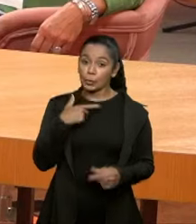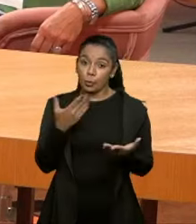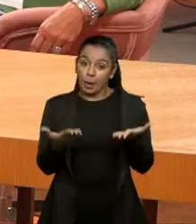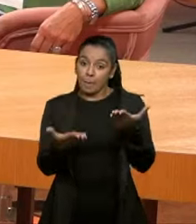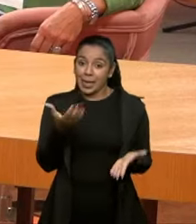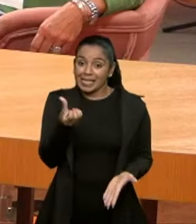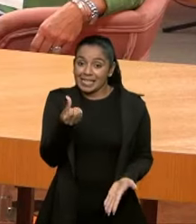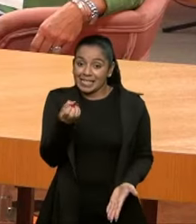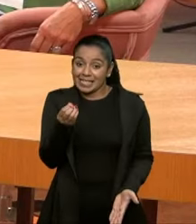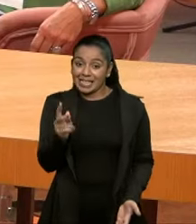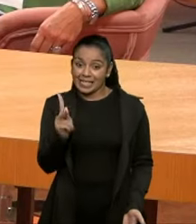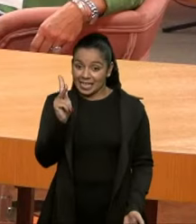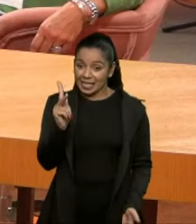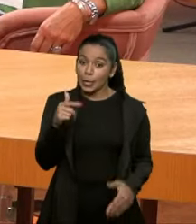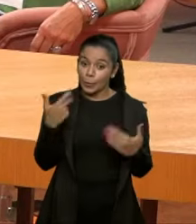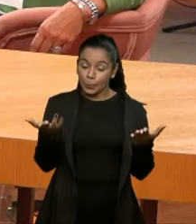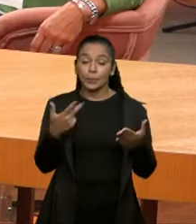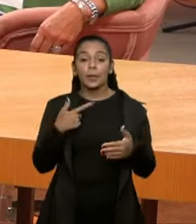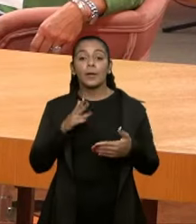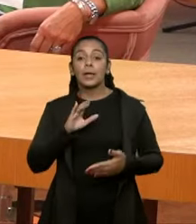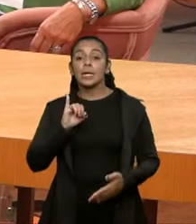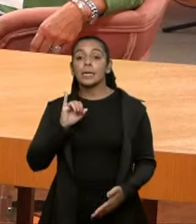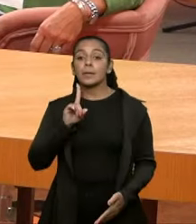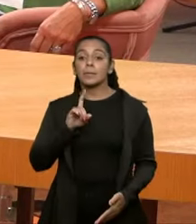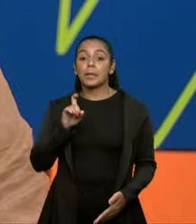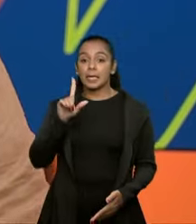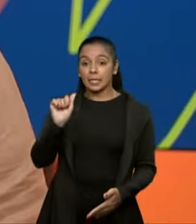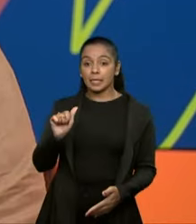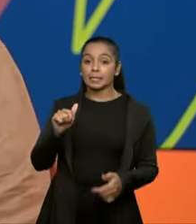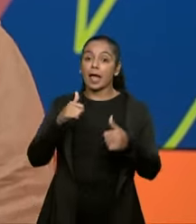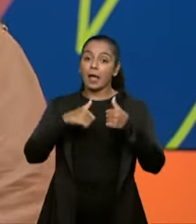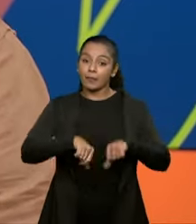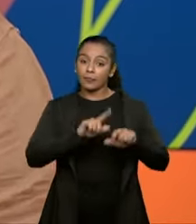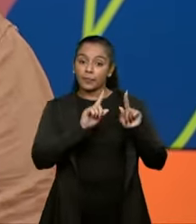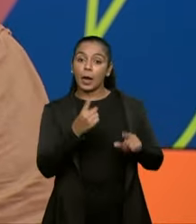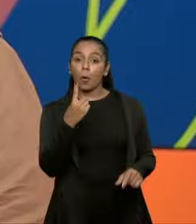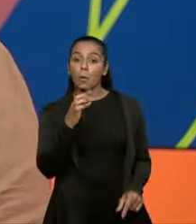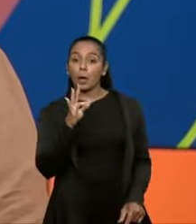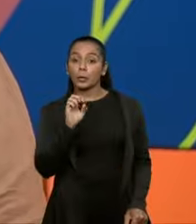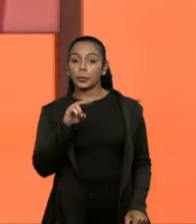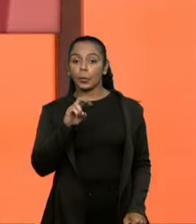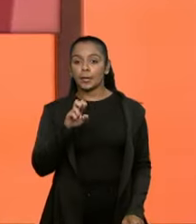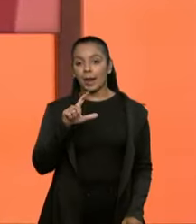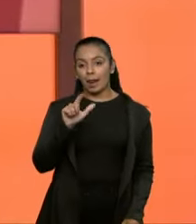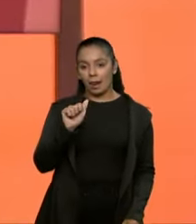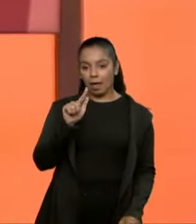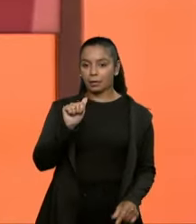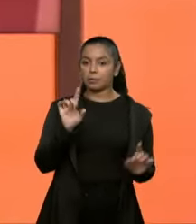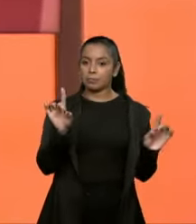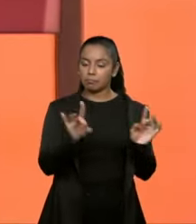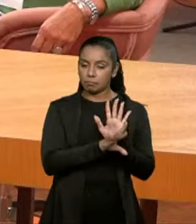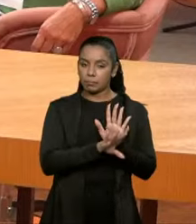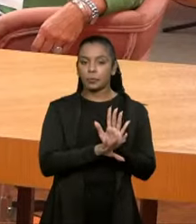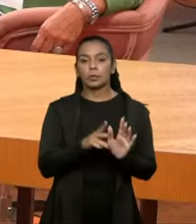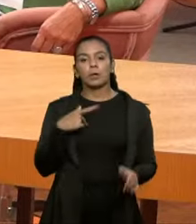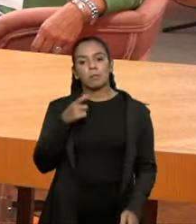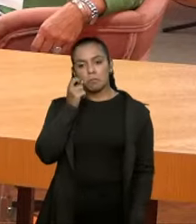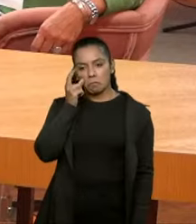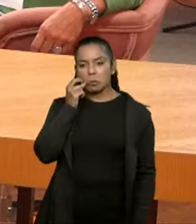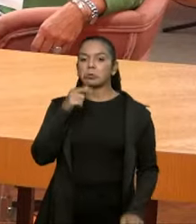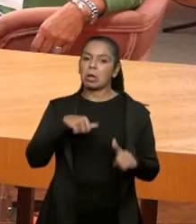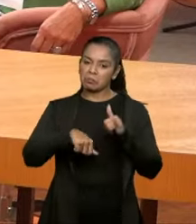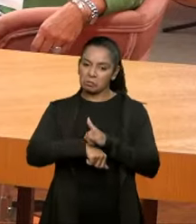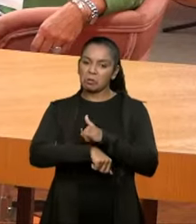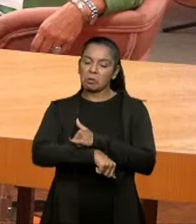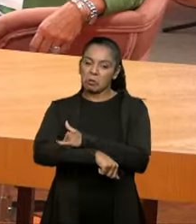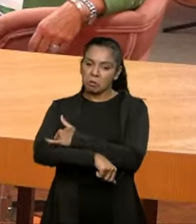Então, assim, dá quase quando eu viajo, vou pra Ibiza ficar um mês, eu deixo uma tonelada pronta, quase. Meus tudo com gatos são bem gordinhos. Meus gatos são bem gordinhos. Mas